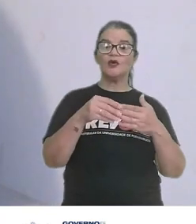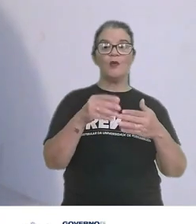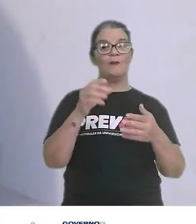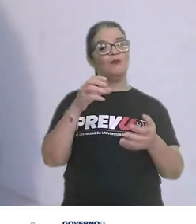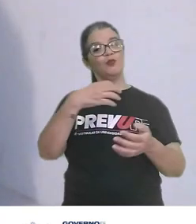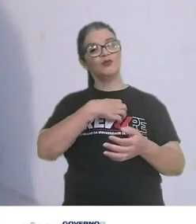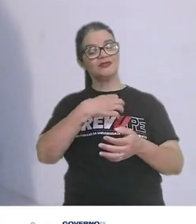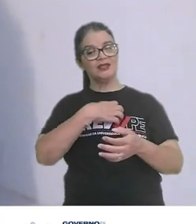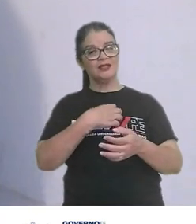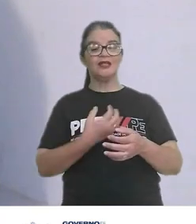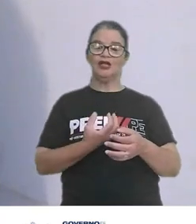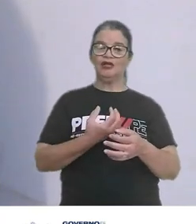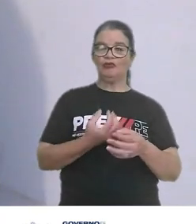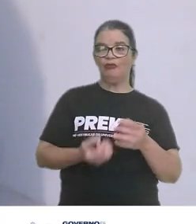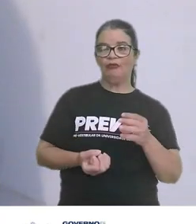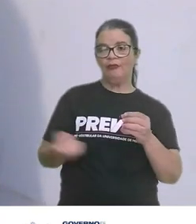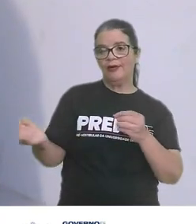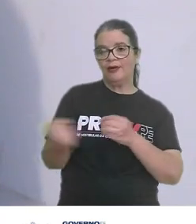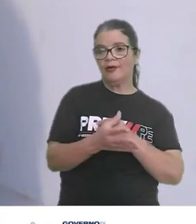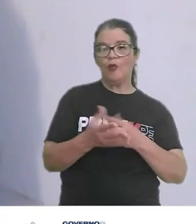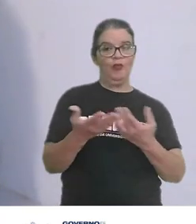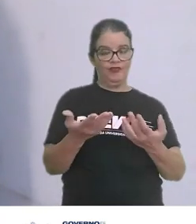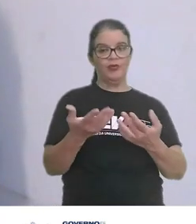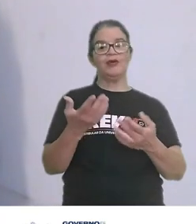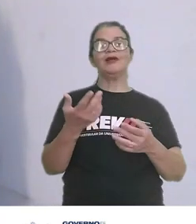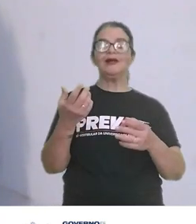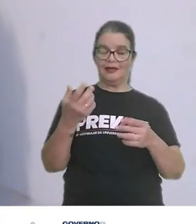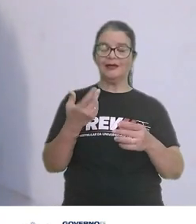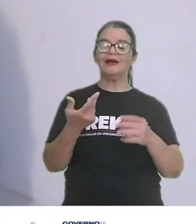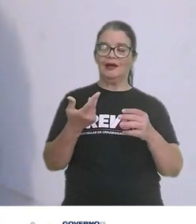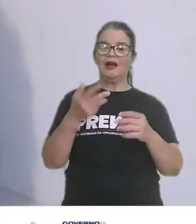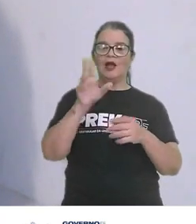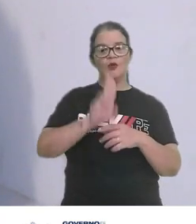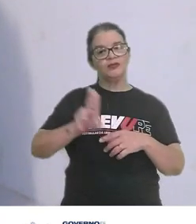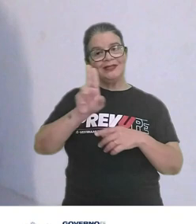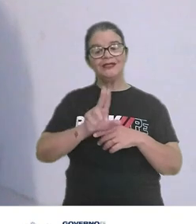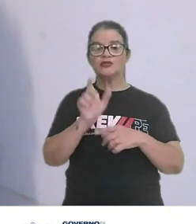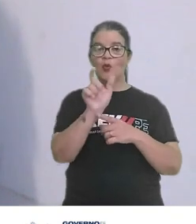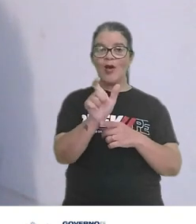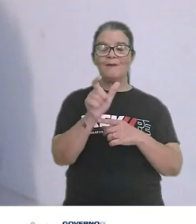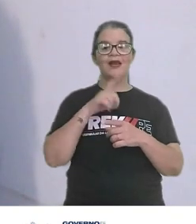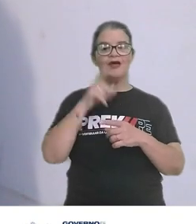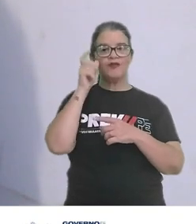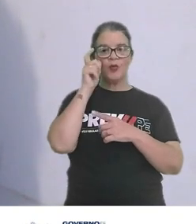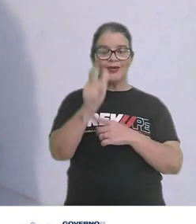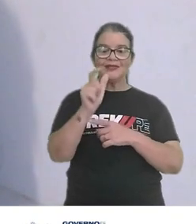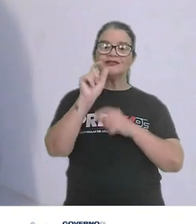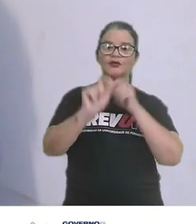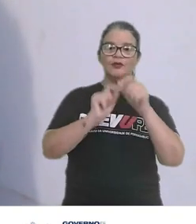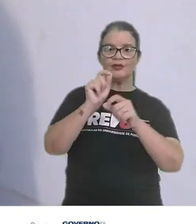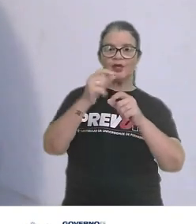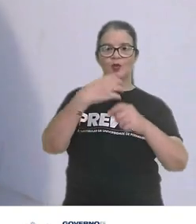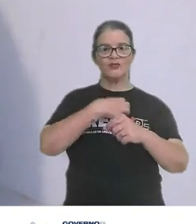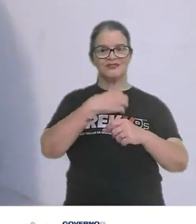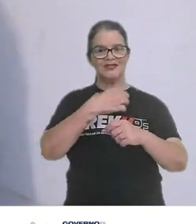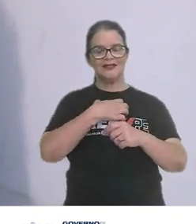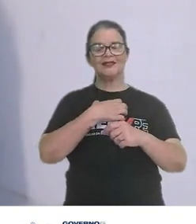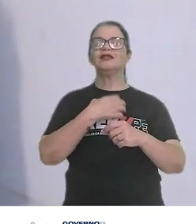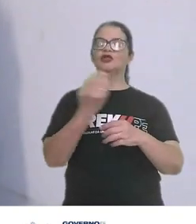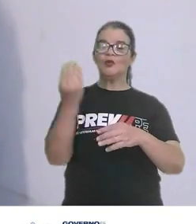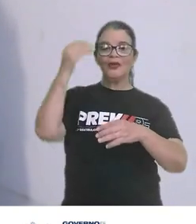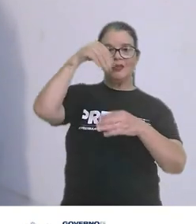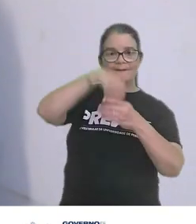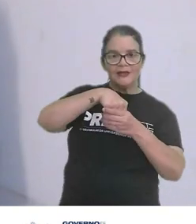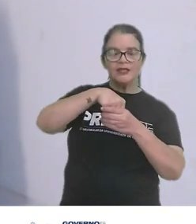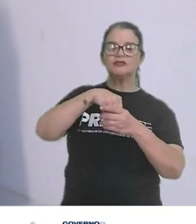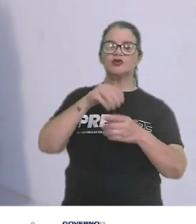figurado. Nessa figura de linguagem, utiliza-se uma palavra com a intenção de que um sentido